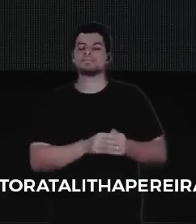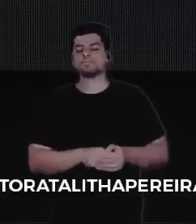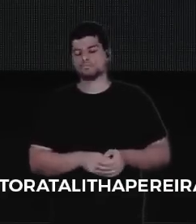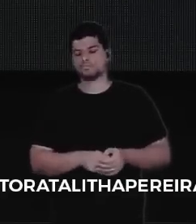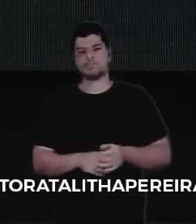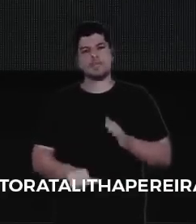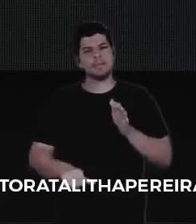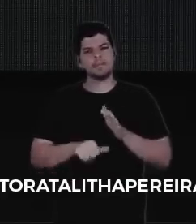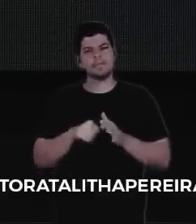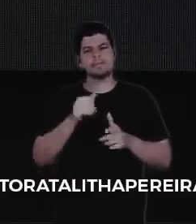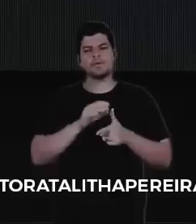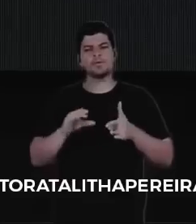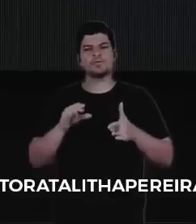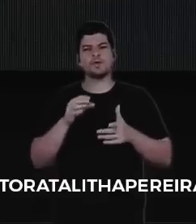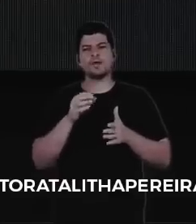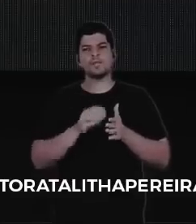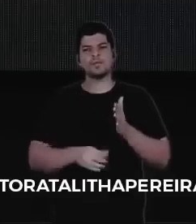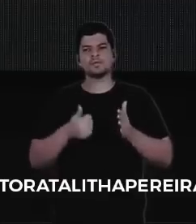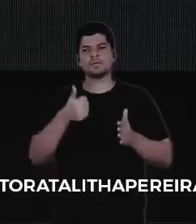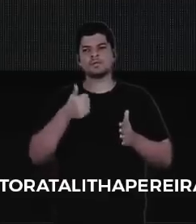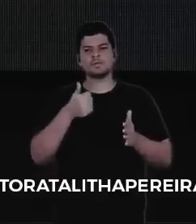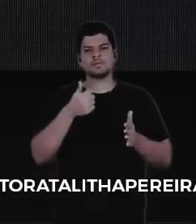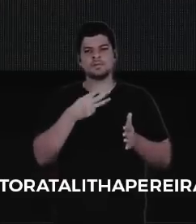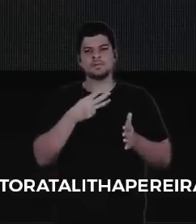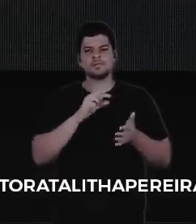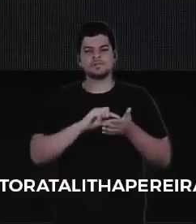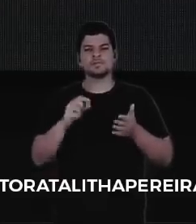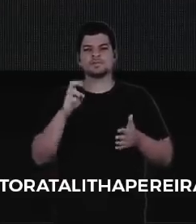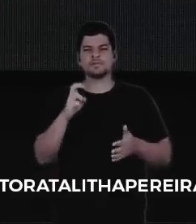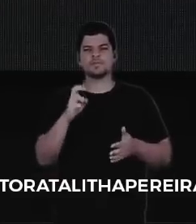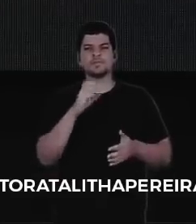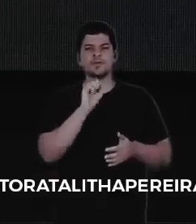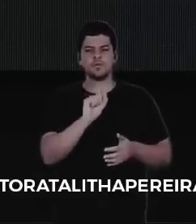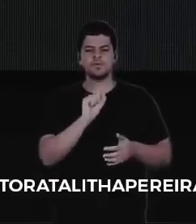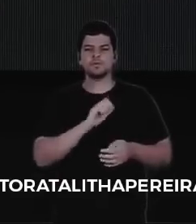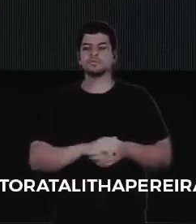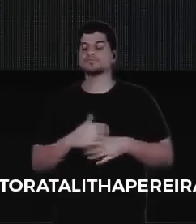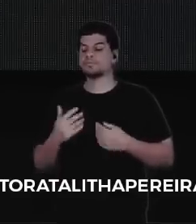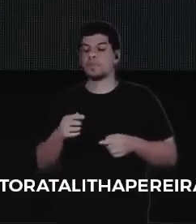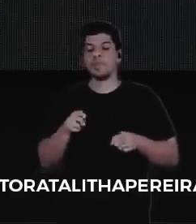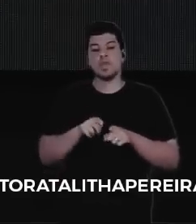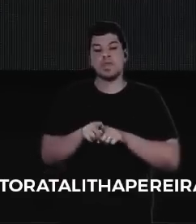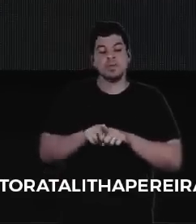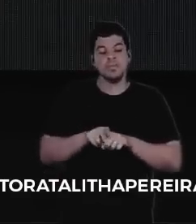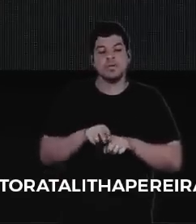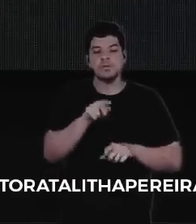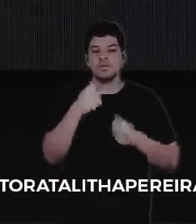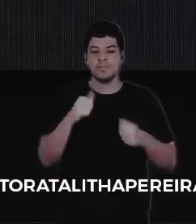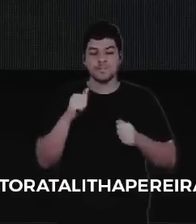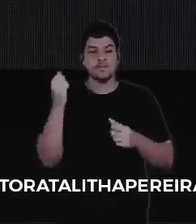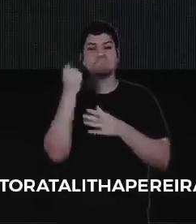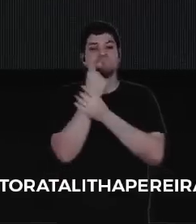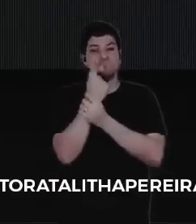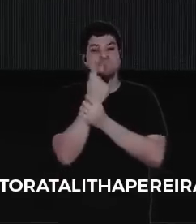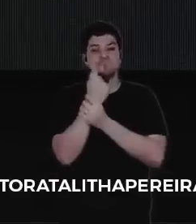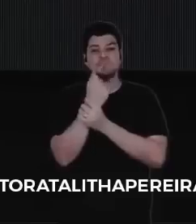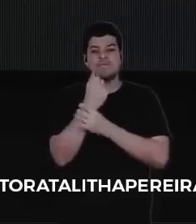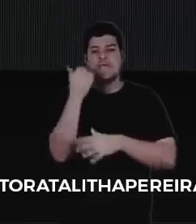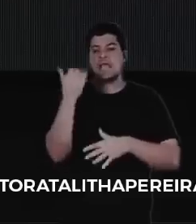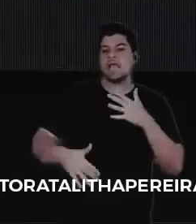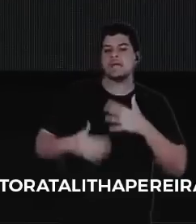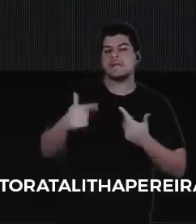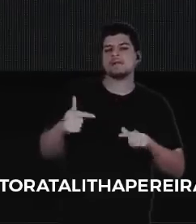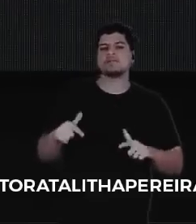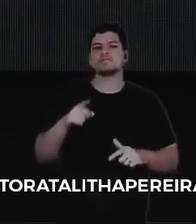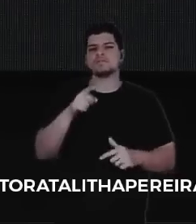1 Coríntios 15:58, a Bíblia diz: portanto, meus amados irmãos, mantenham-se firmes, que nada os abale.